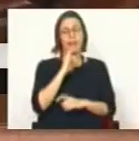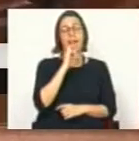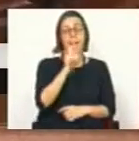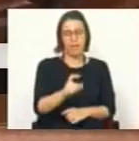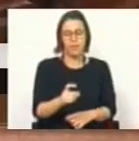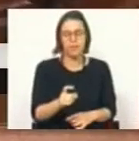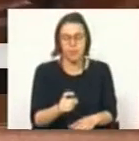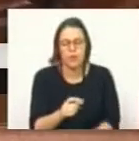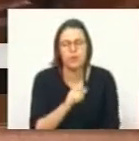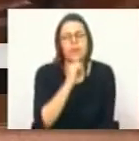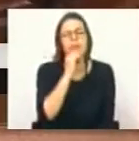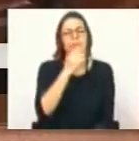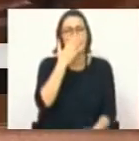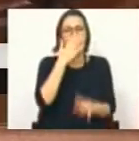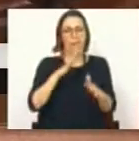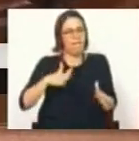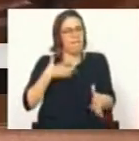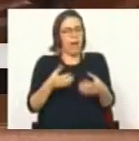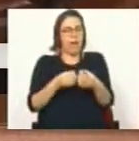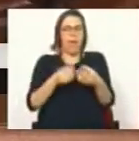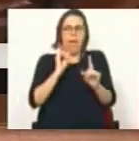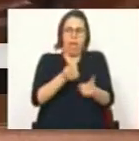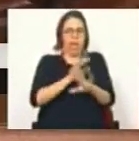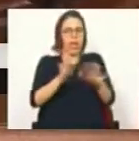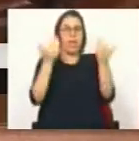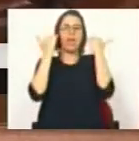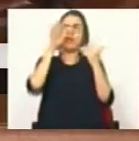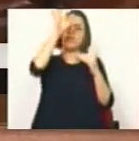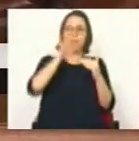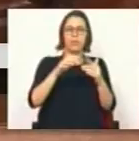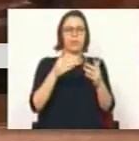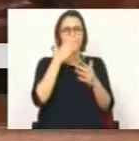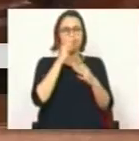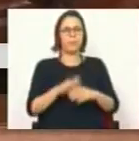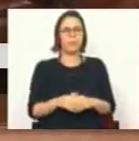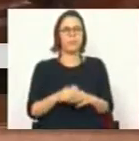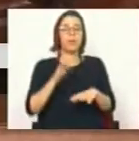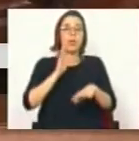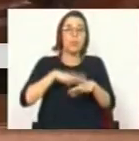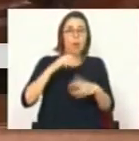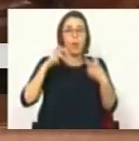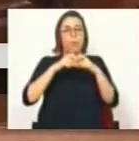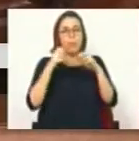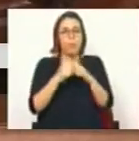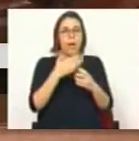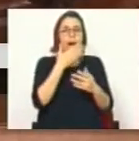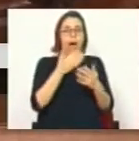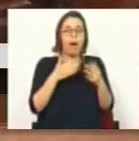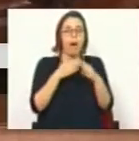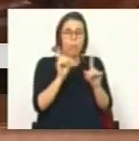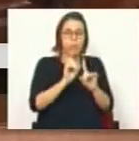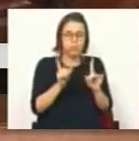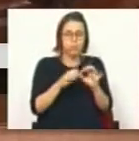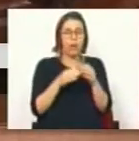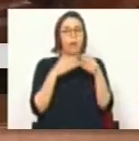avisos que tendem a transformar-se em regra e de onde constam informações do género. Devido a constrangimentos operacionais, a